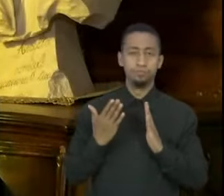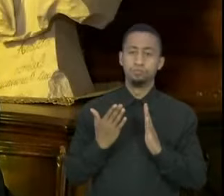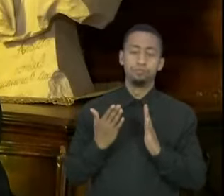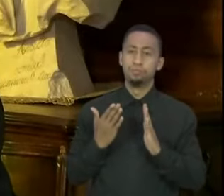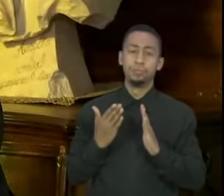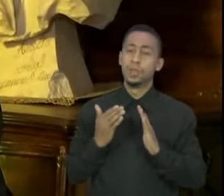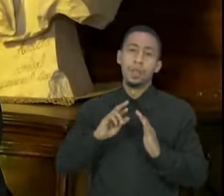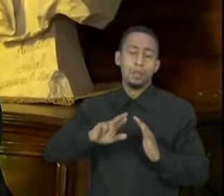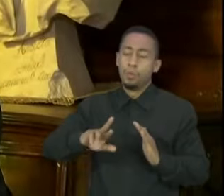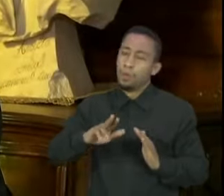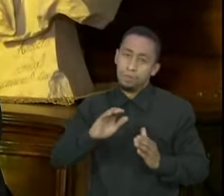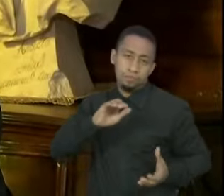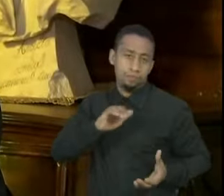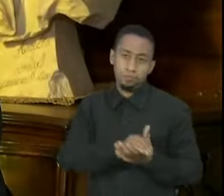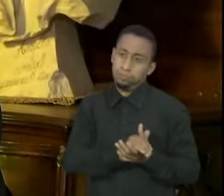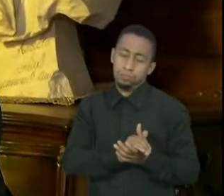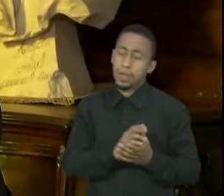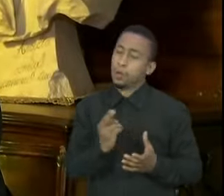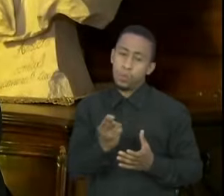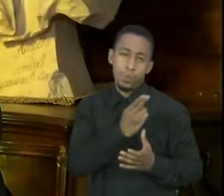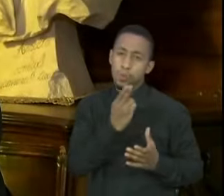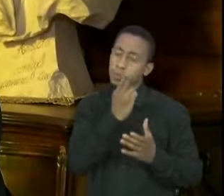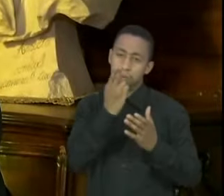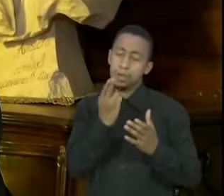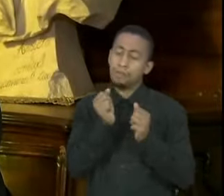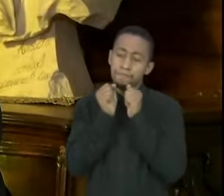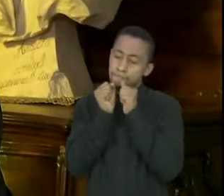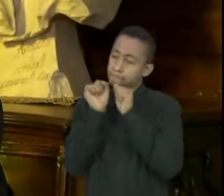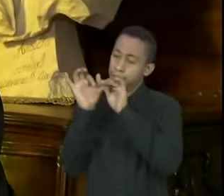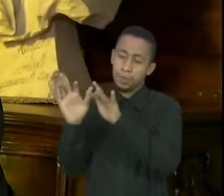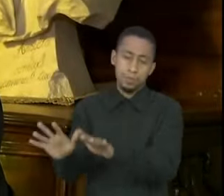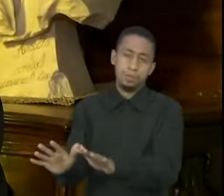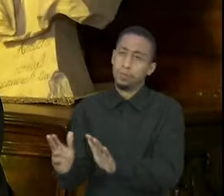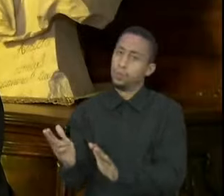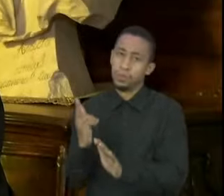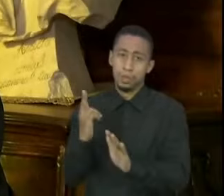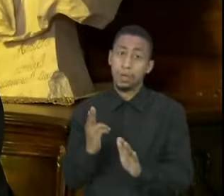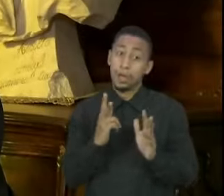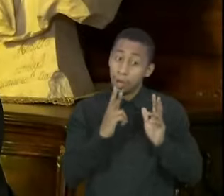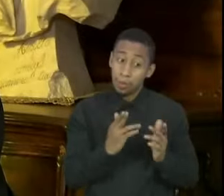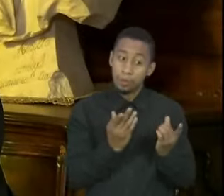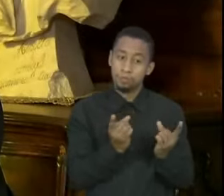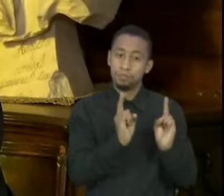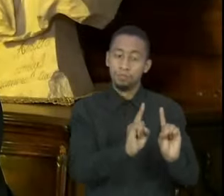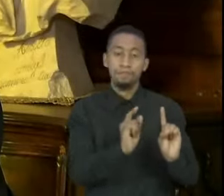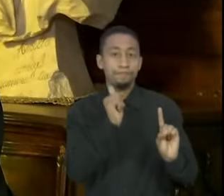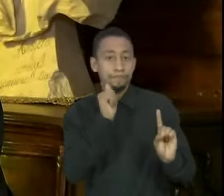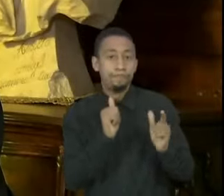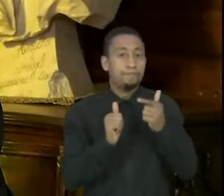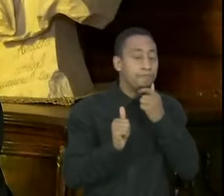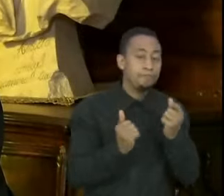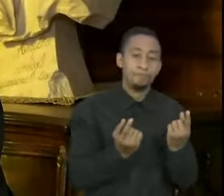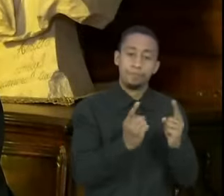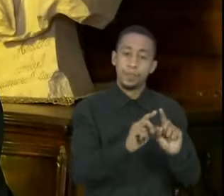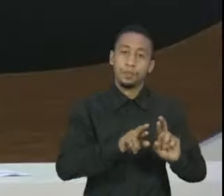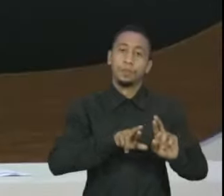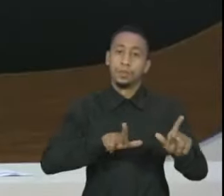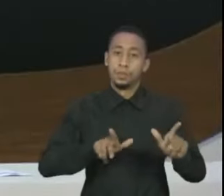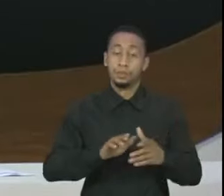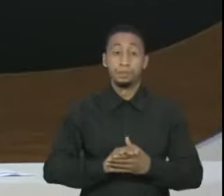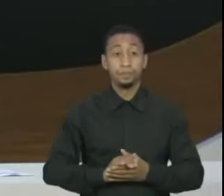não pode receber a benção da mesma forma que recebe um casal é de pessoas 6 em diferentes